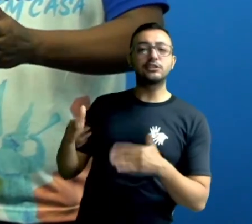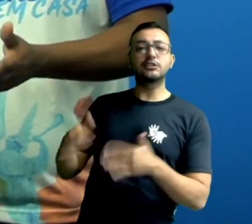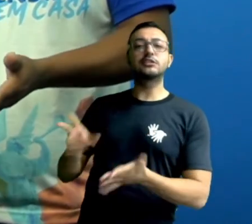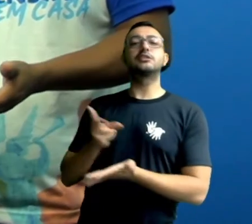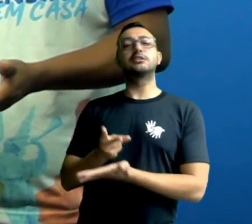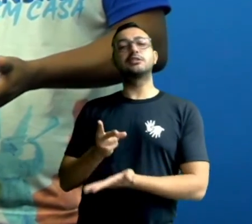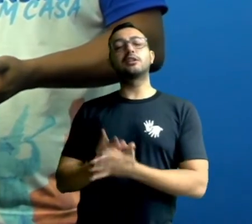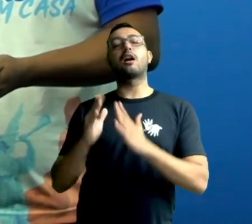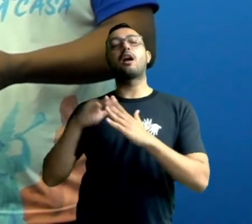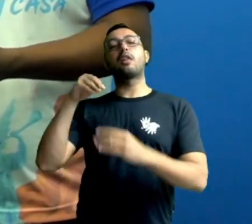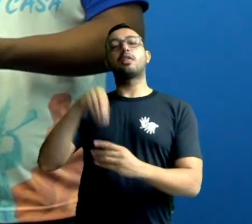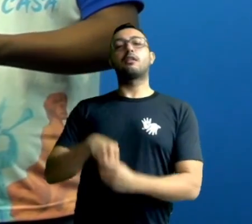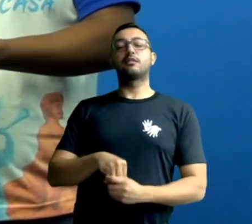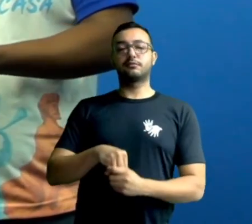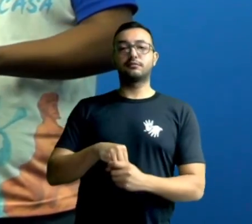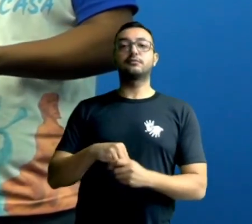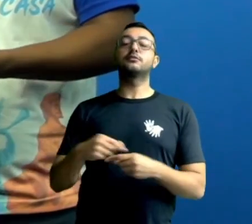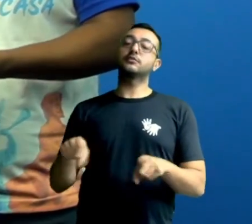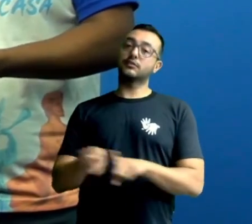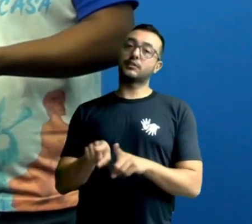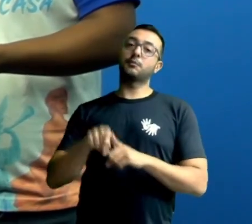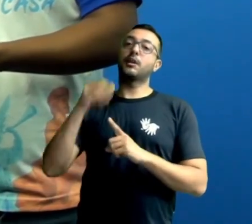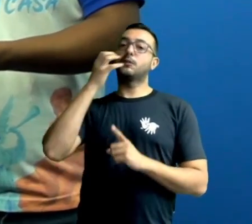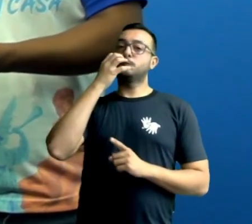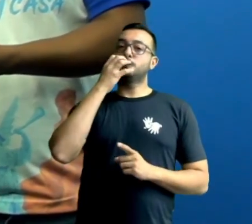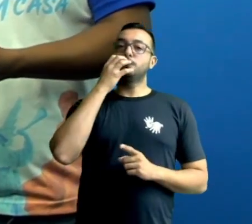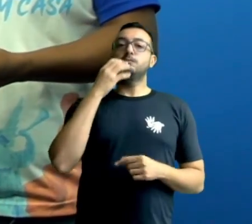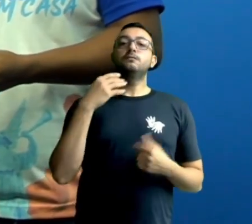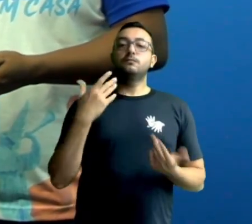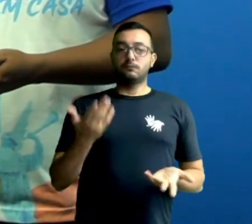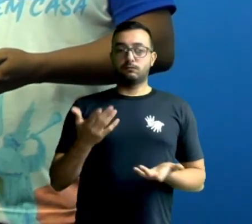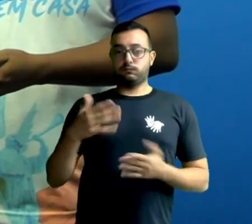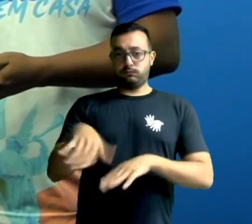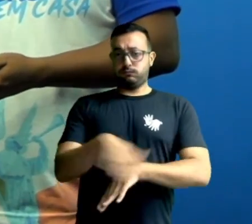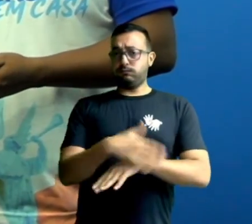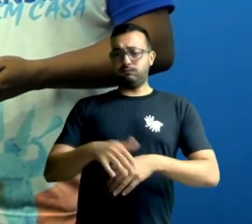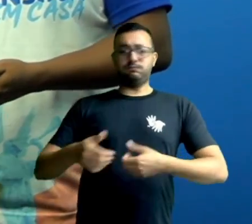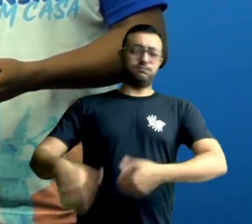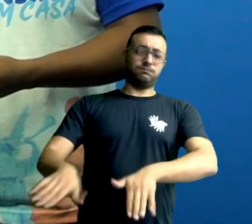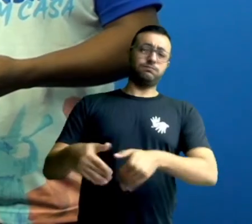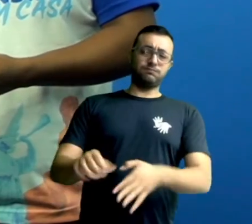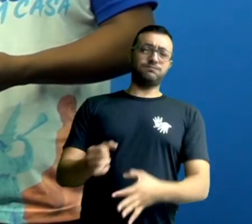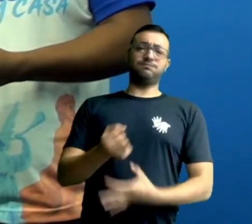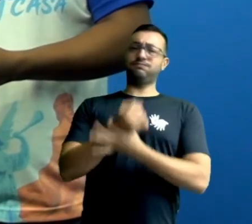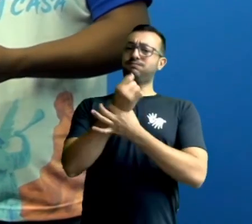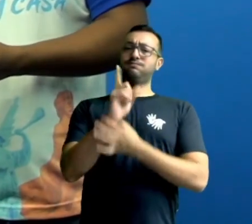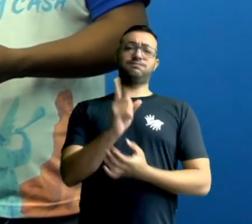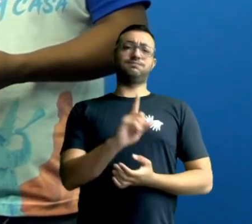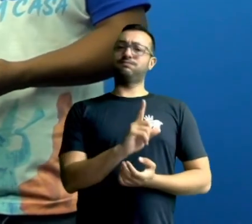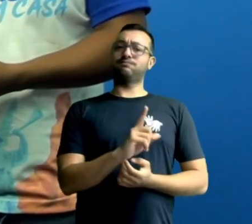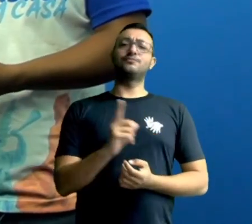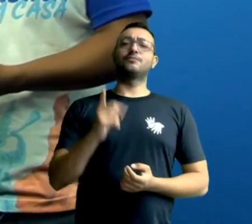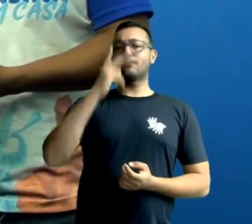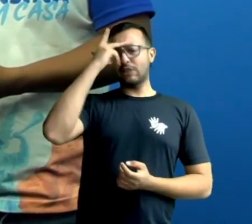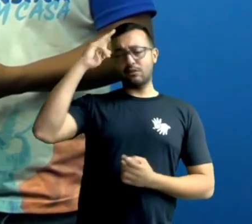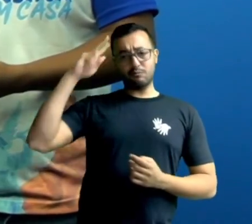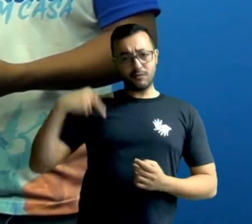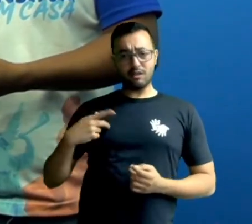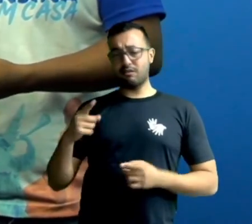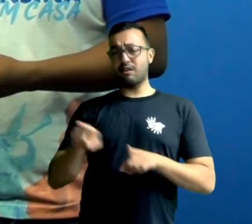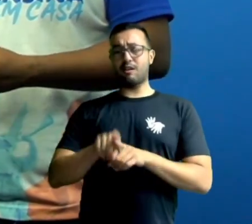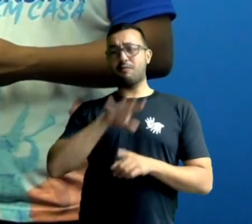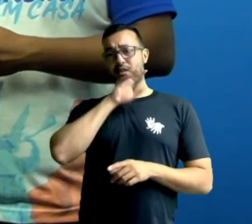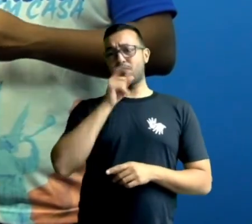possível, dentro da residência, né? Assim como o cão também. O animal na rua não é seguro nem para o ser humano, nem para o próprio